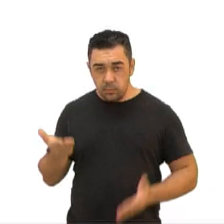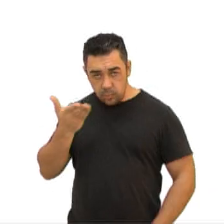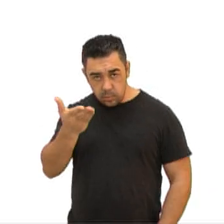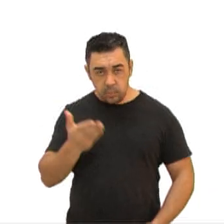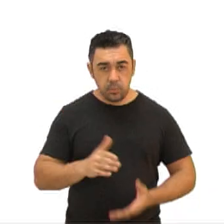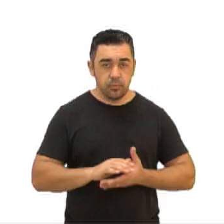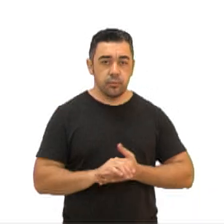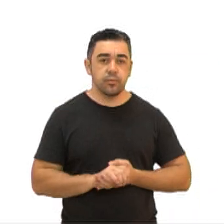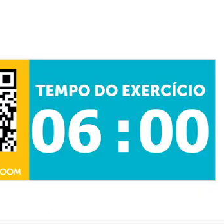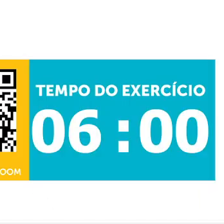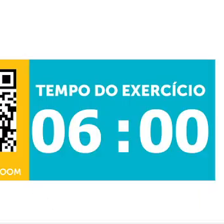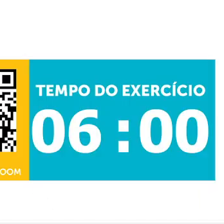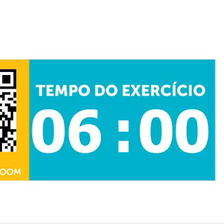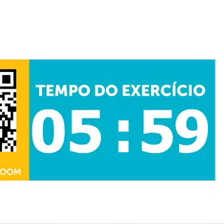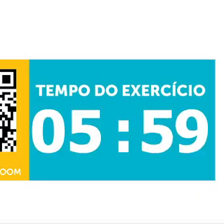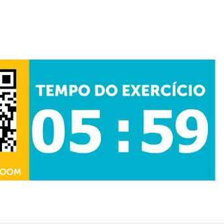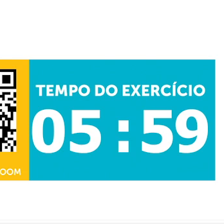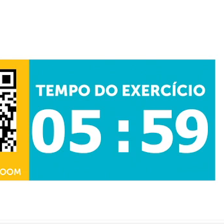lá, gente?